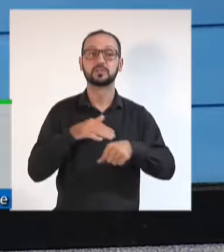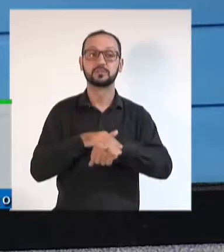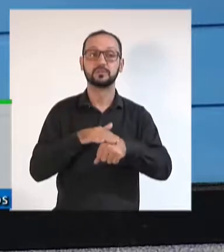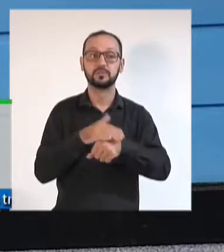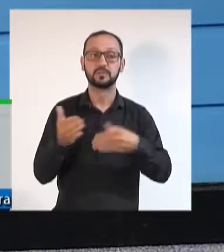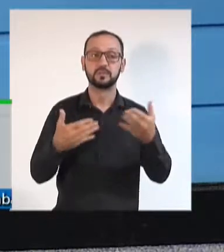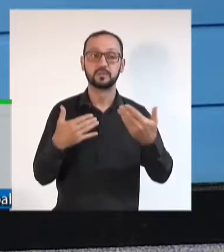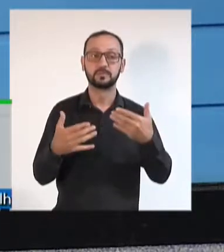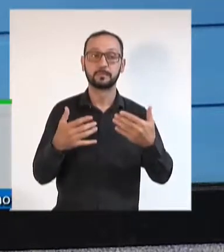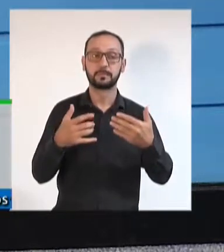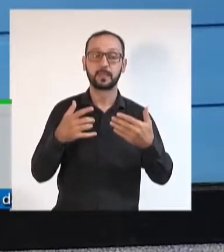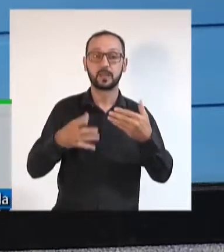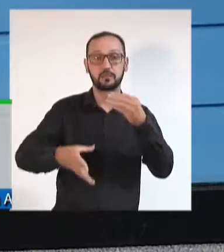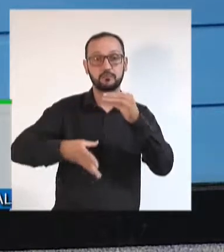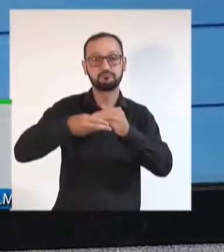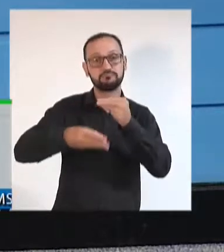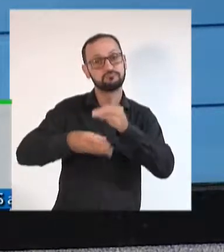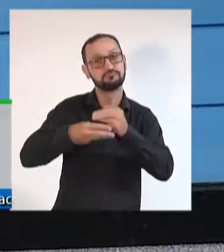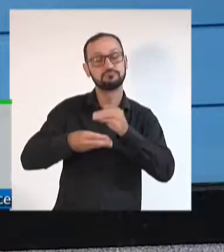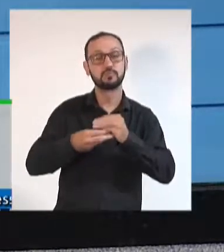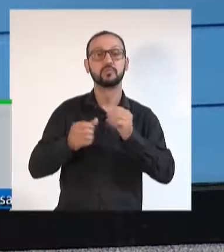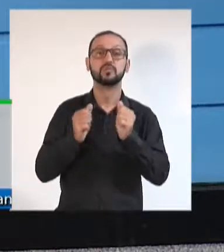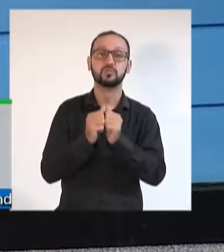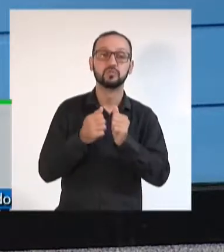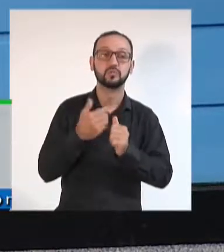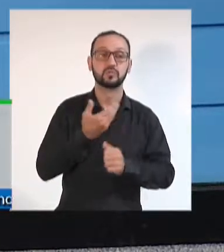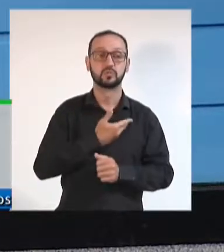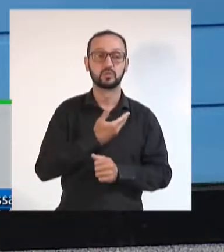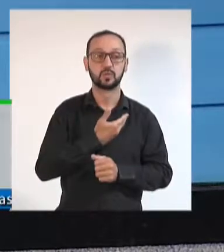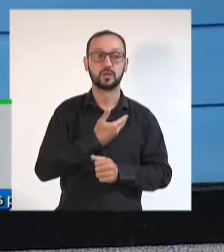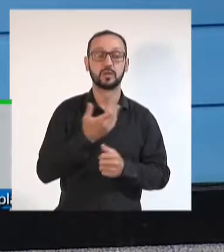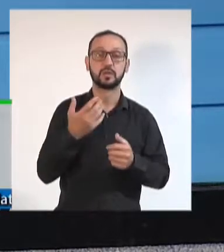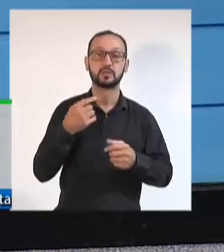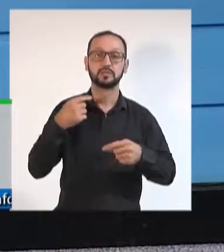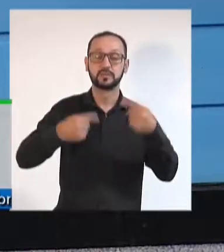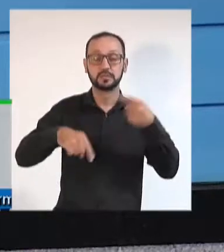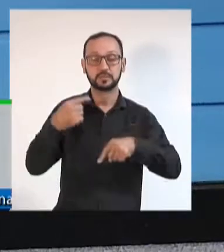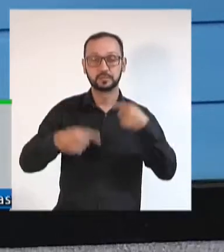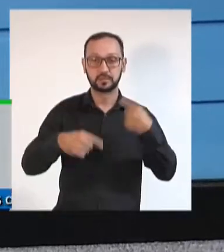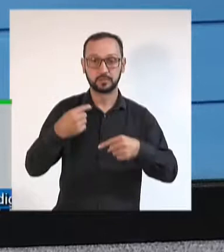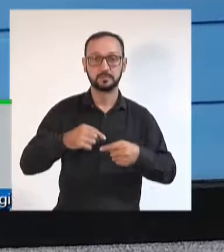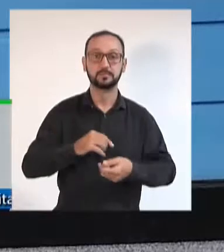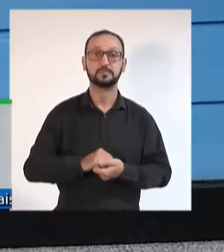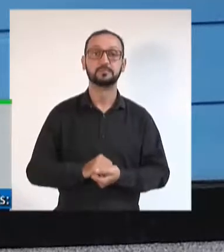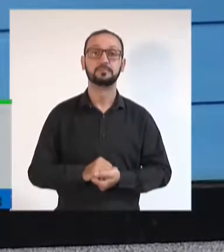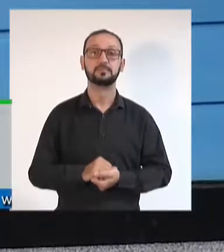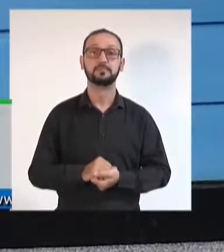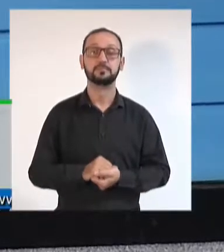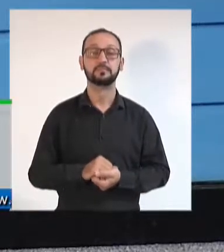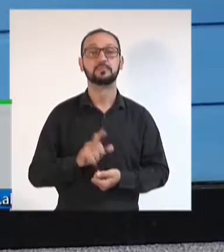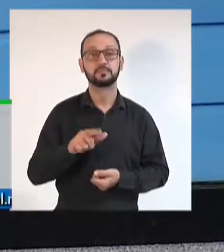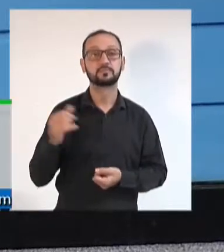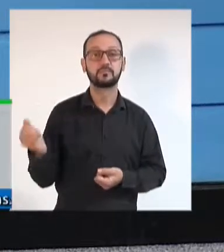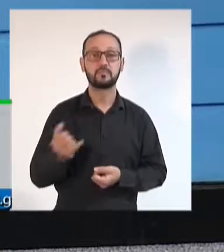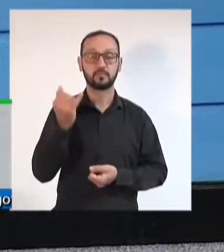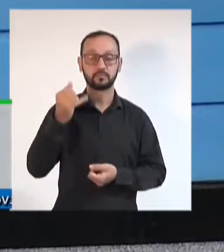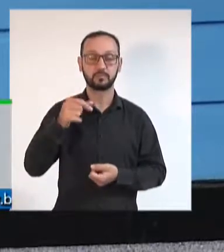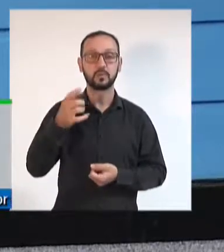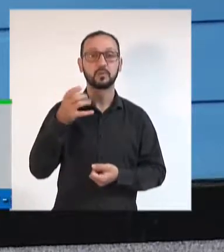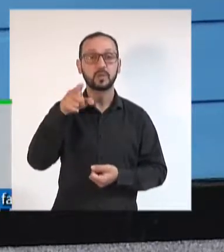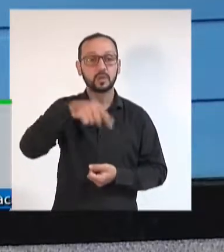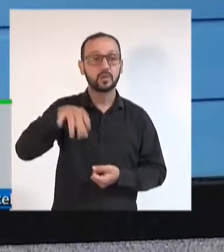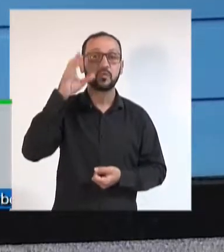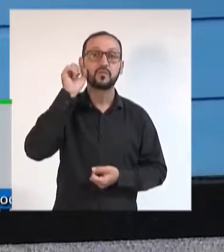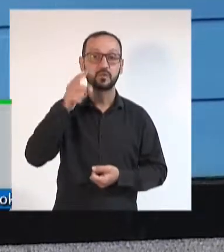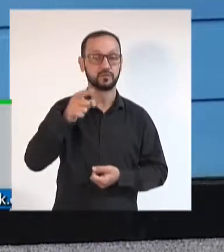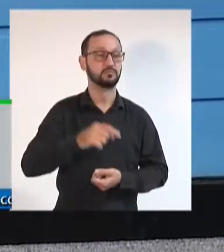eu vou inserindo, juntamente com meus colegas, a nossa discussão maior, que é importante também